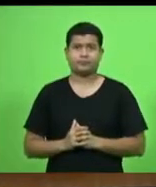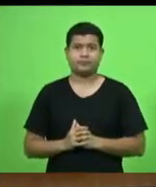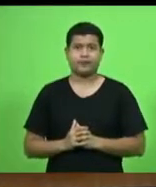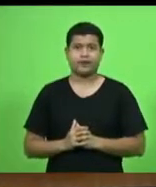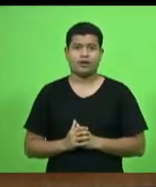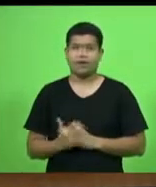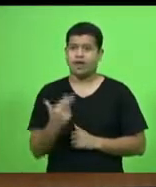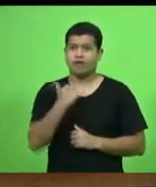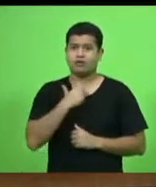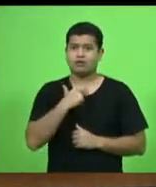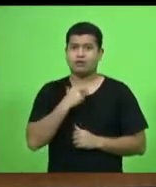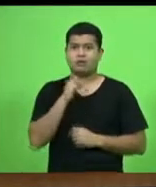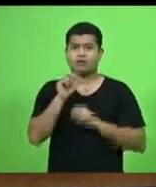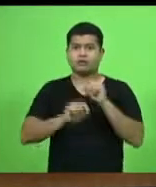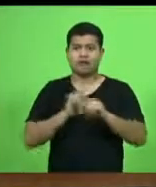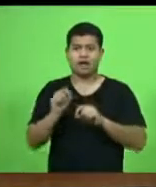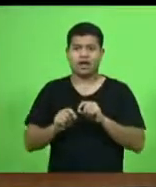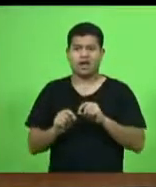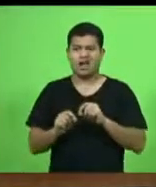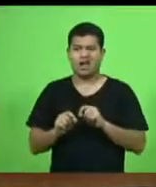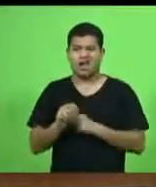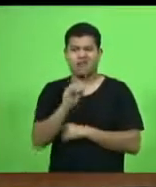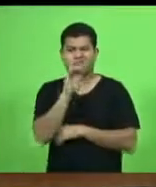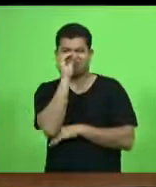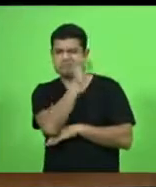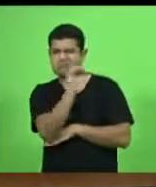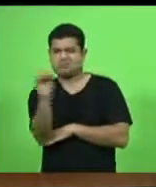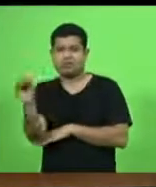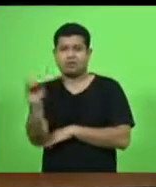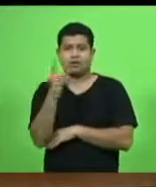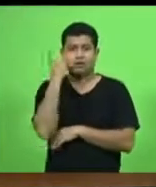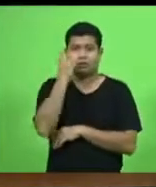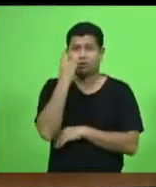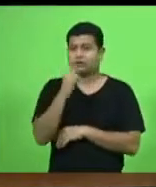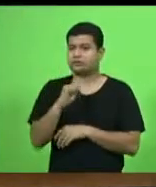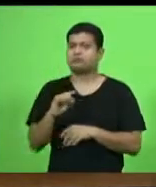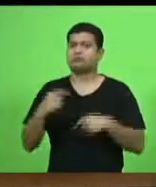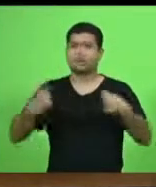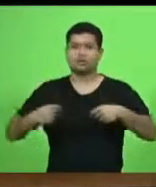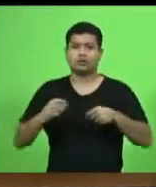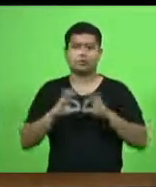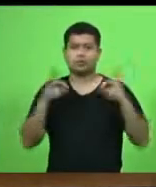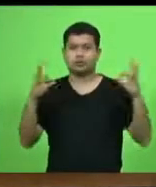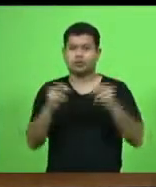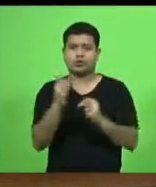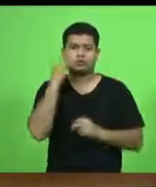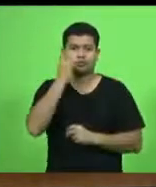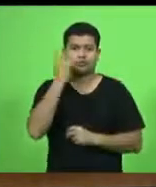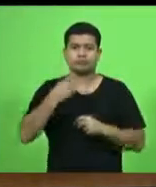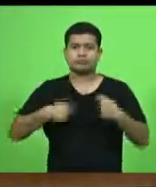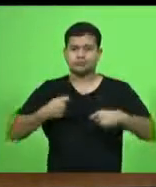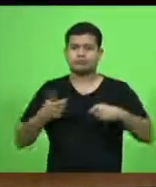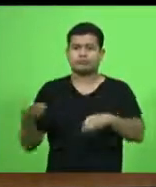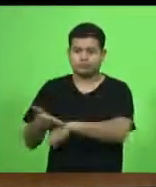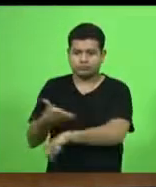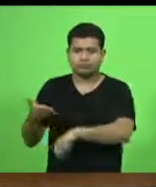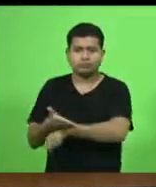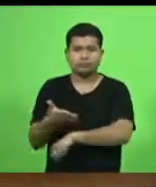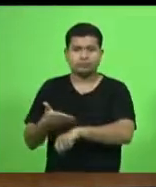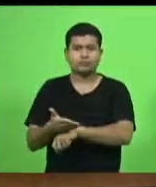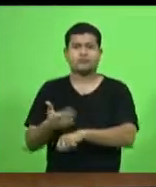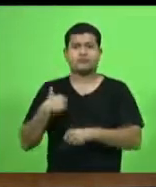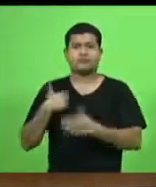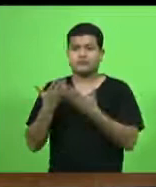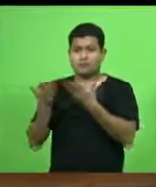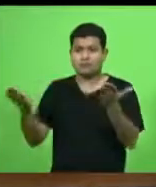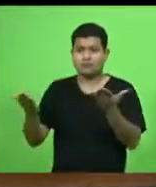E não pode excluir deputado. Todos têm que ter espaço ali e todos têm que aparecer. A comunicação